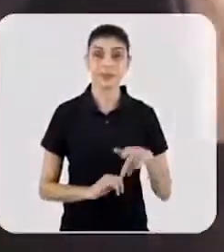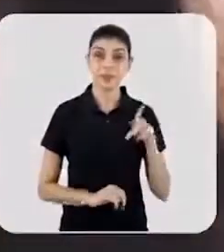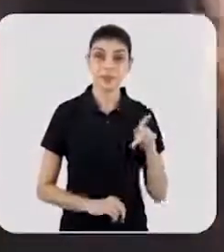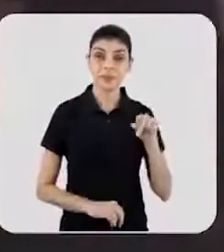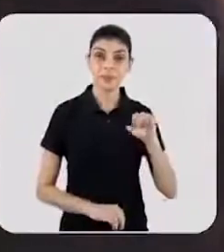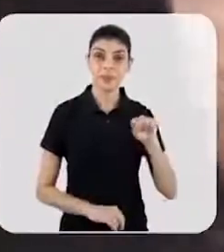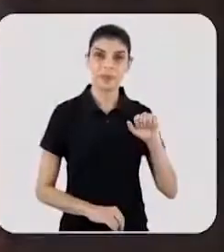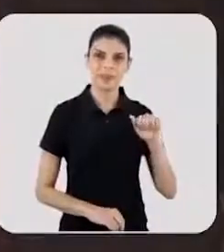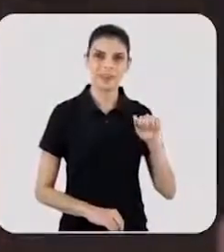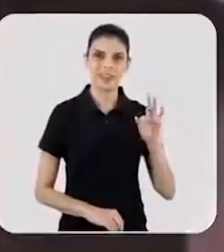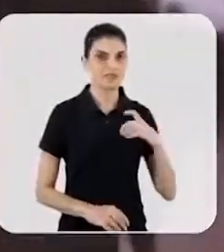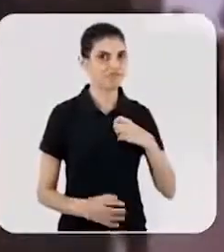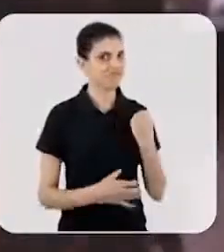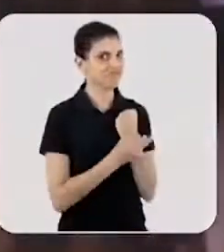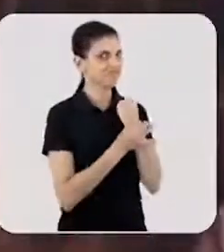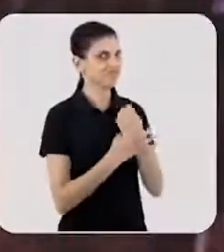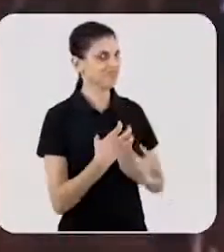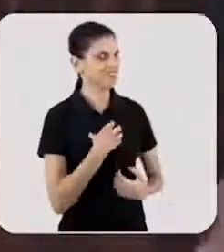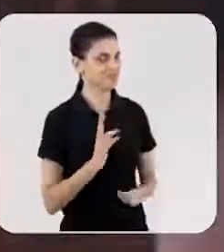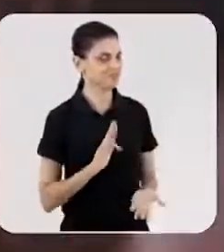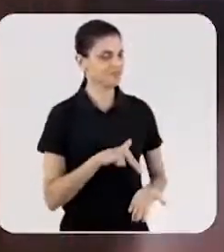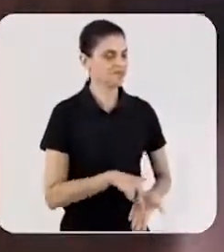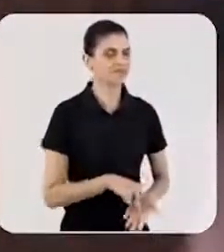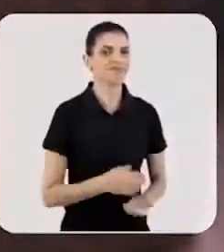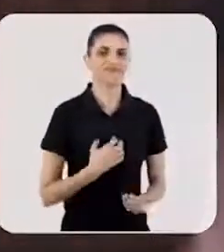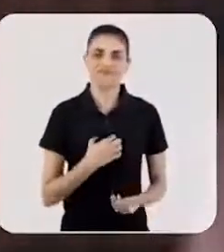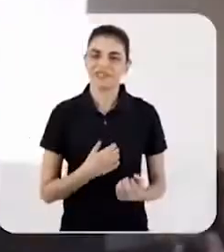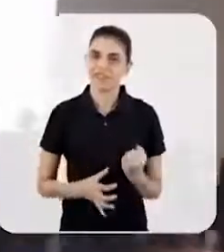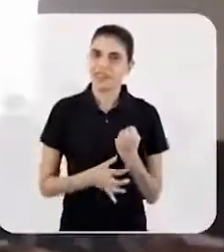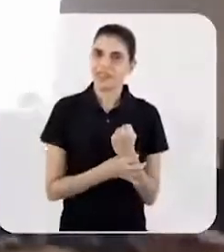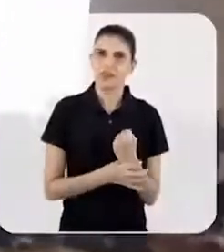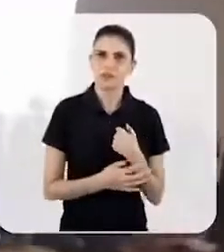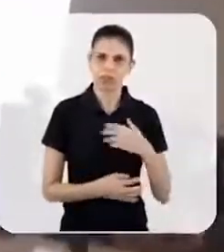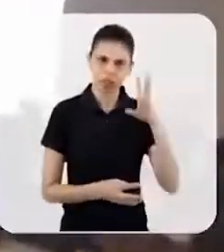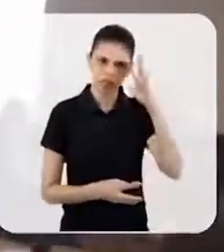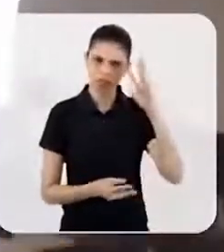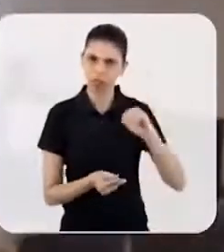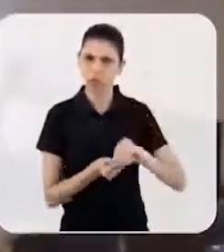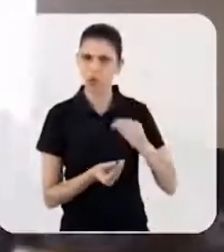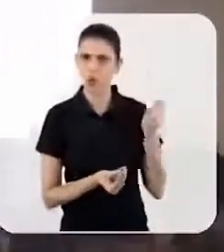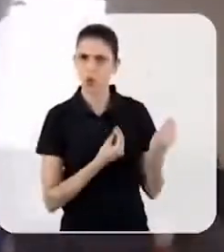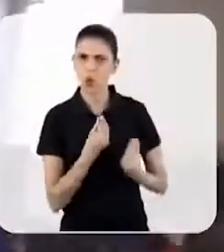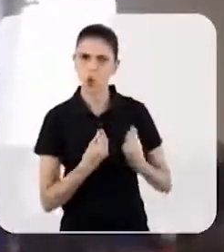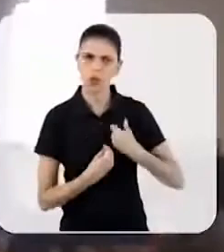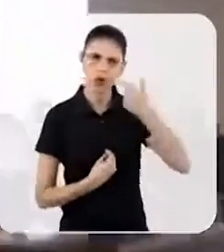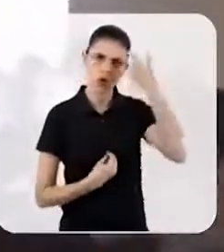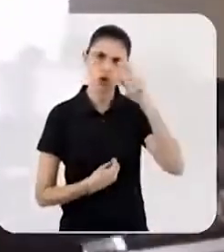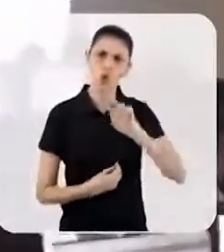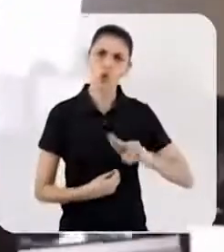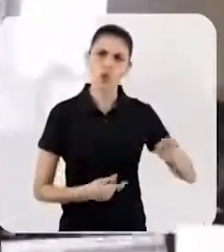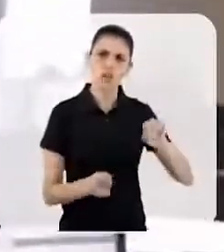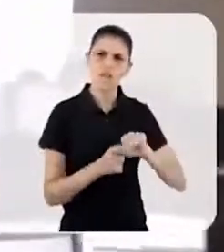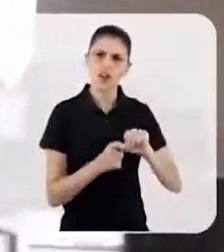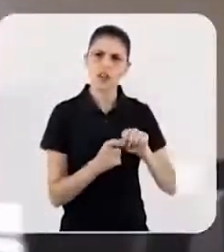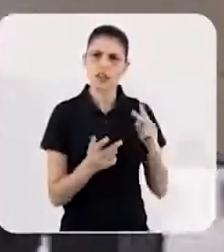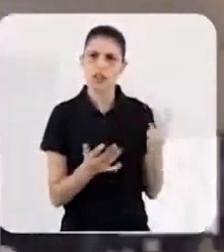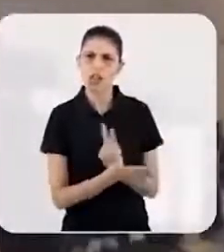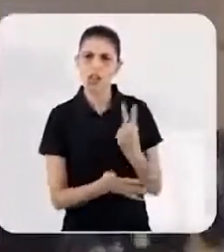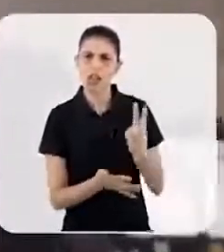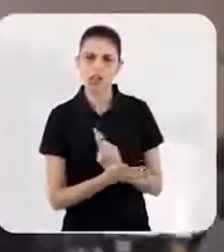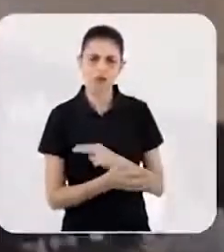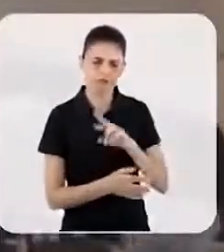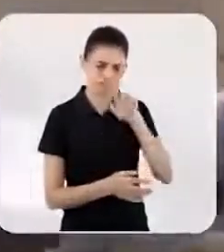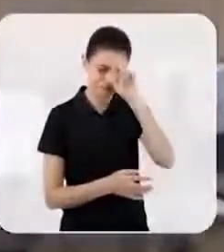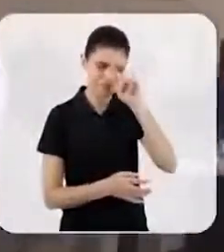Já me sinto mais segura. Tem uma atitude do Emílio pra gente entender o que nós, usuários comuns, estamos fazendo de errado para cair